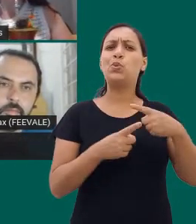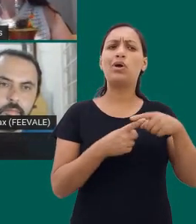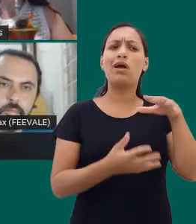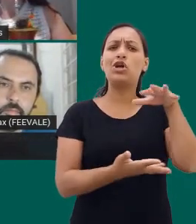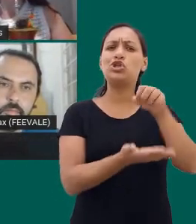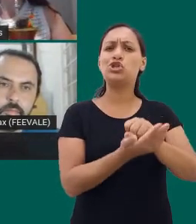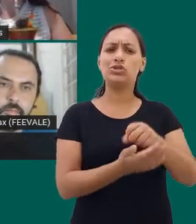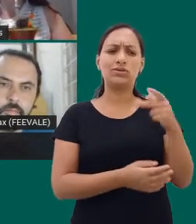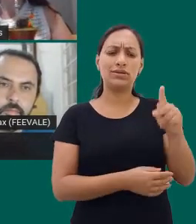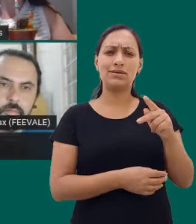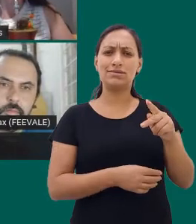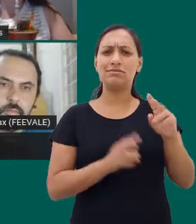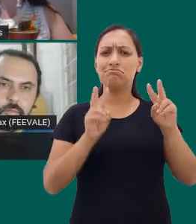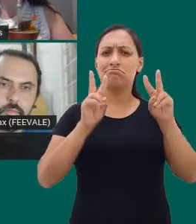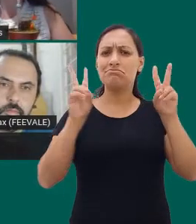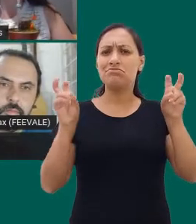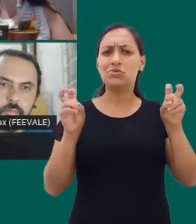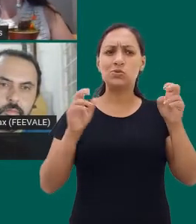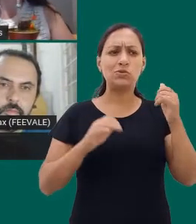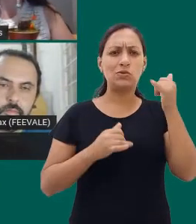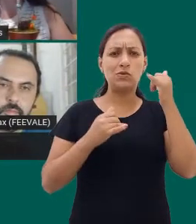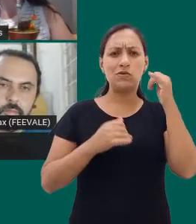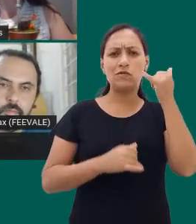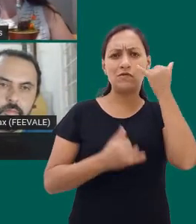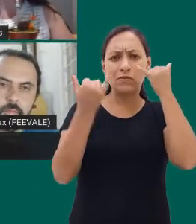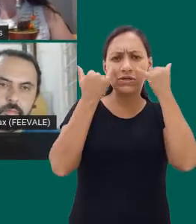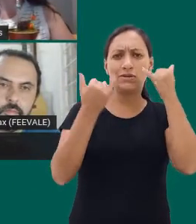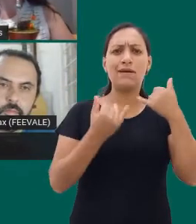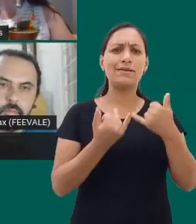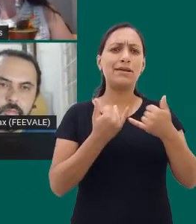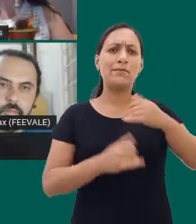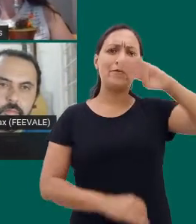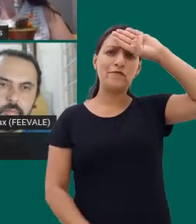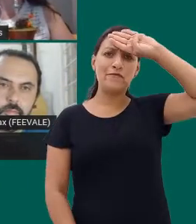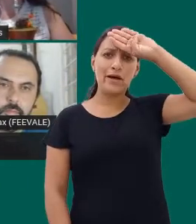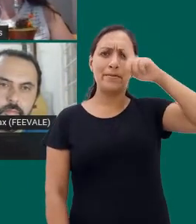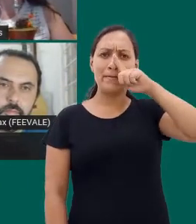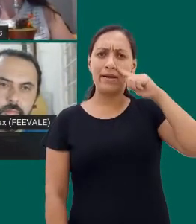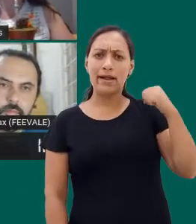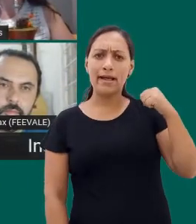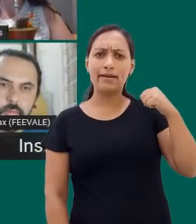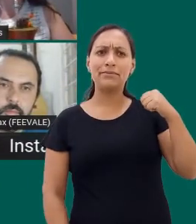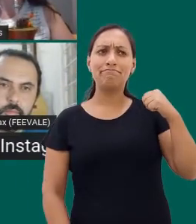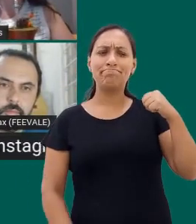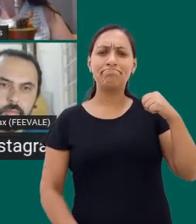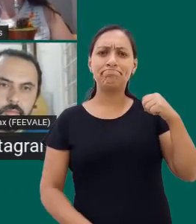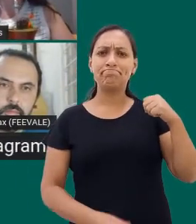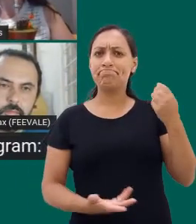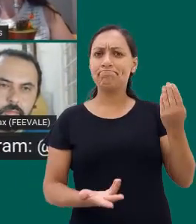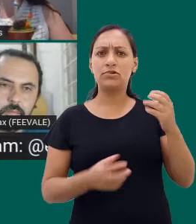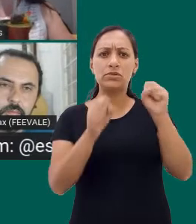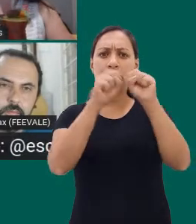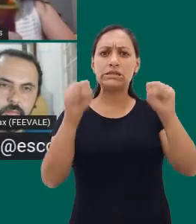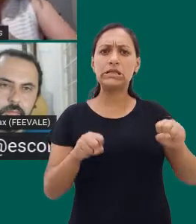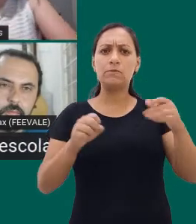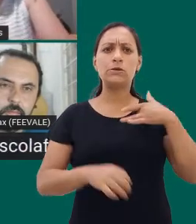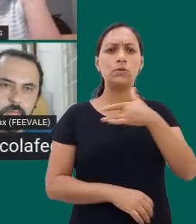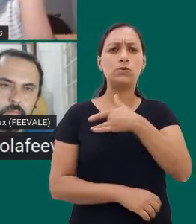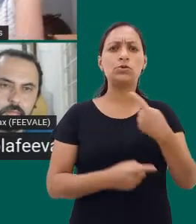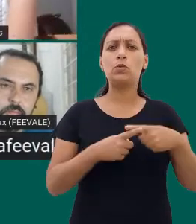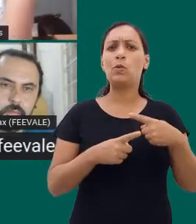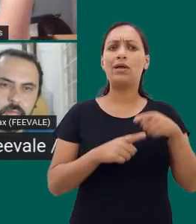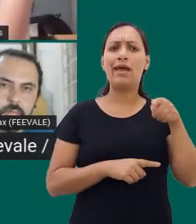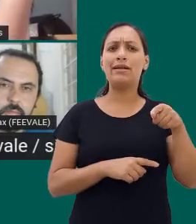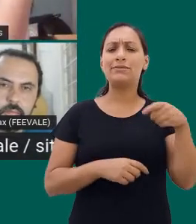que tem registro de febre amarela para um sistema de saúde? Né? Por que é importante ter esse dado aqui?